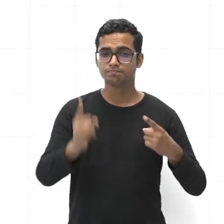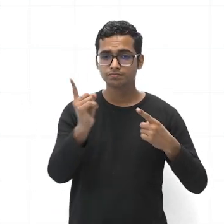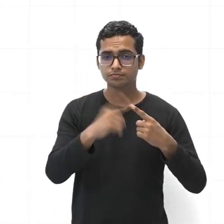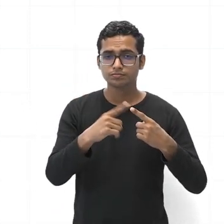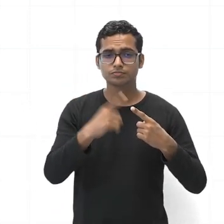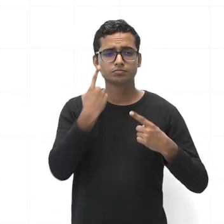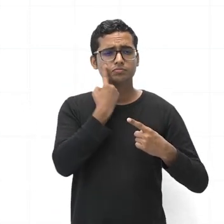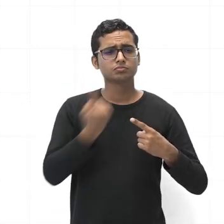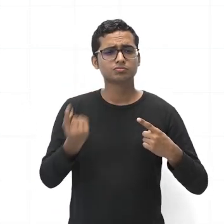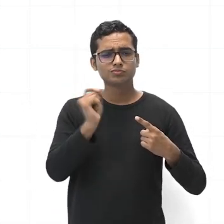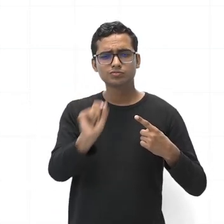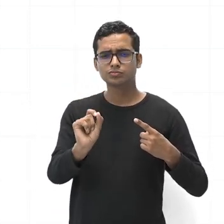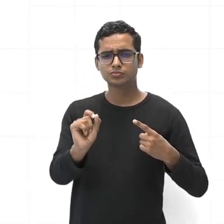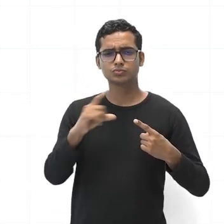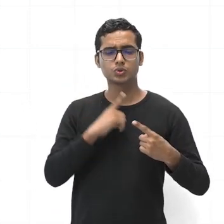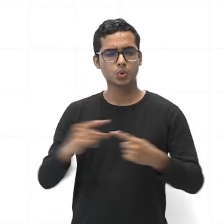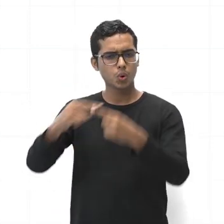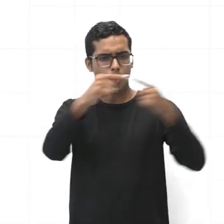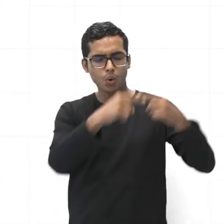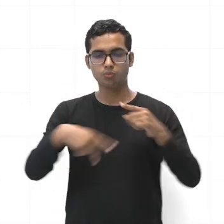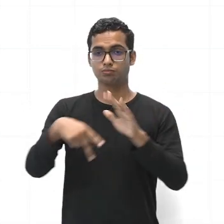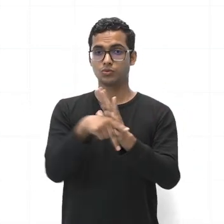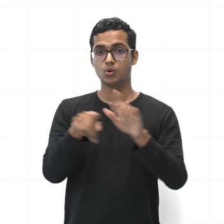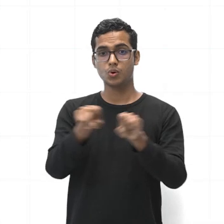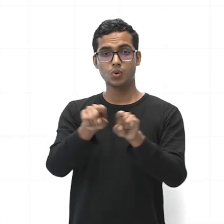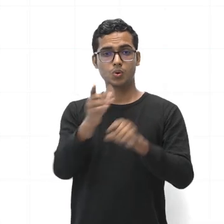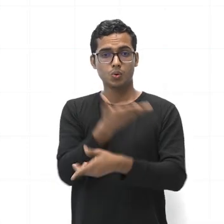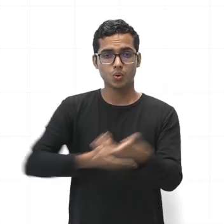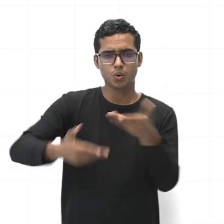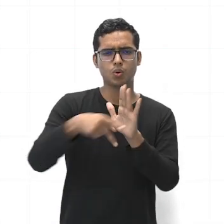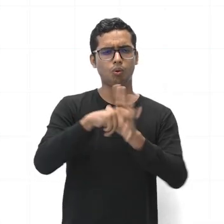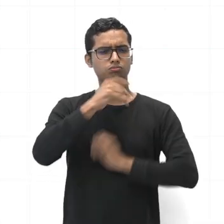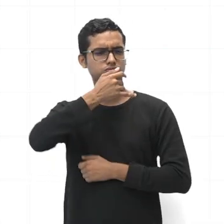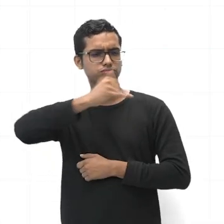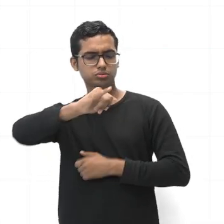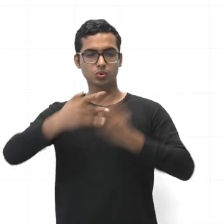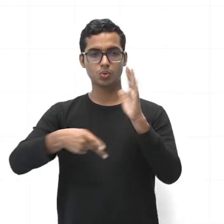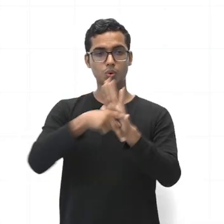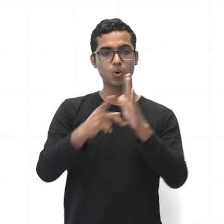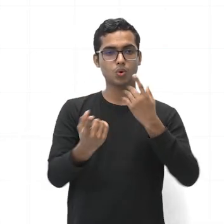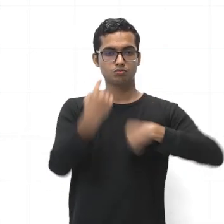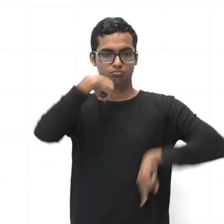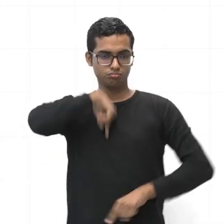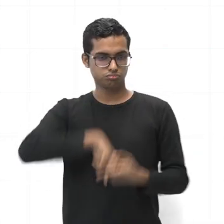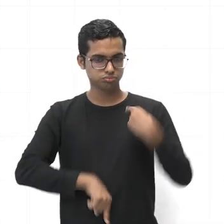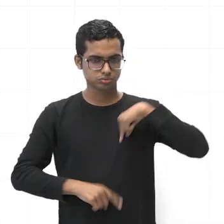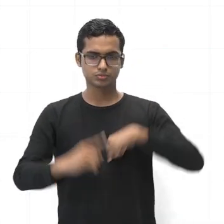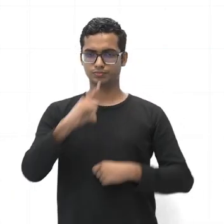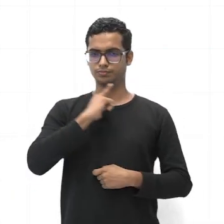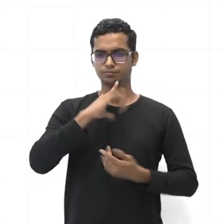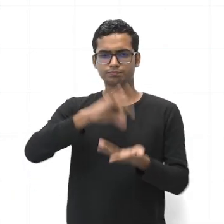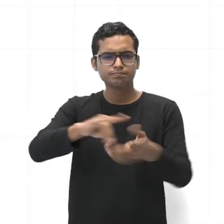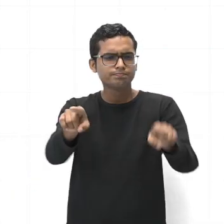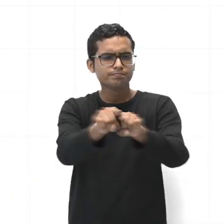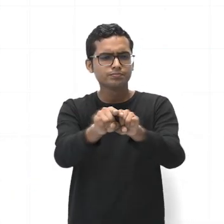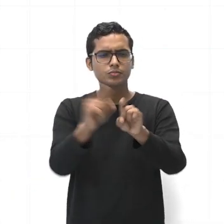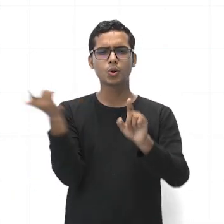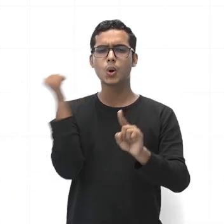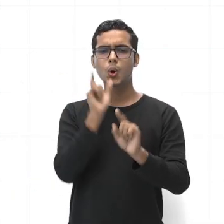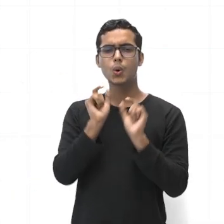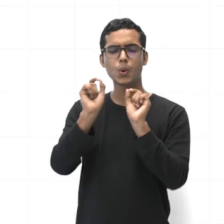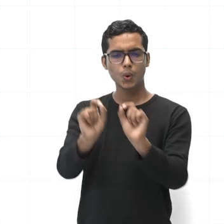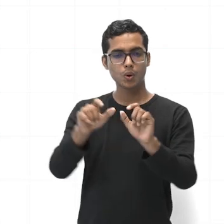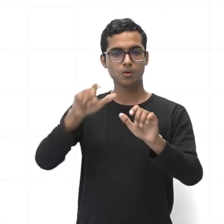que compreende o conjunto de reações que envolve trocas energéticas no organismo. Para que